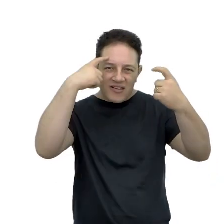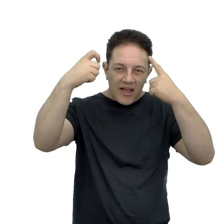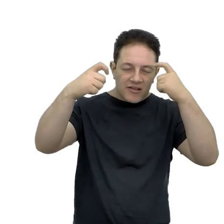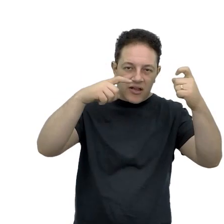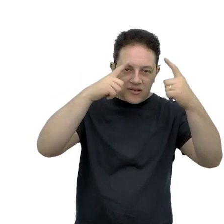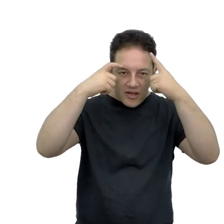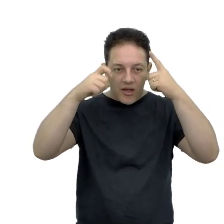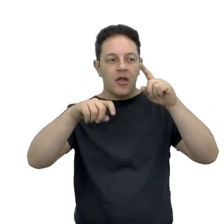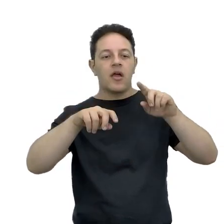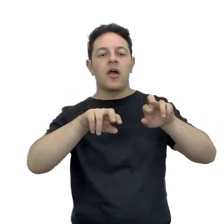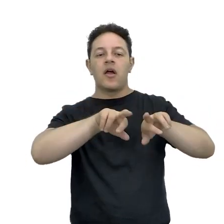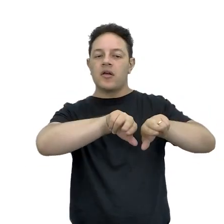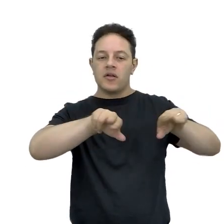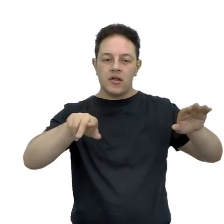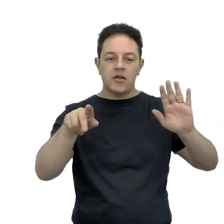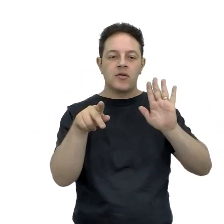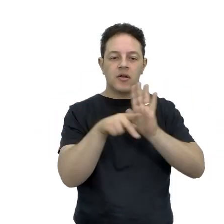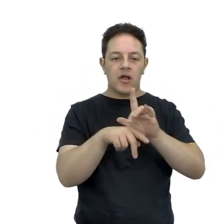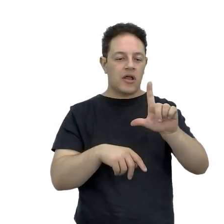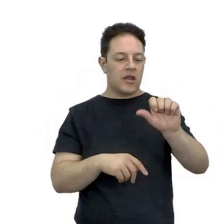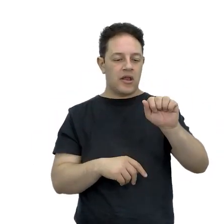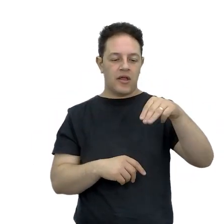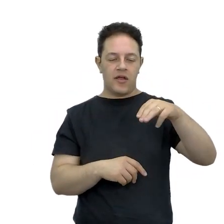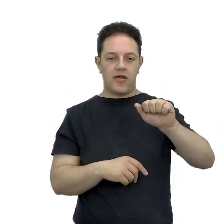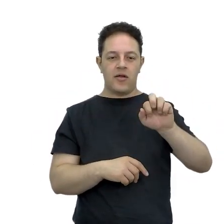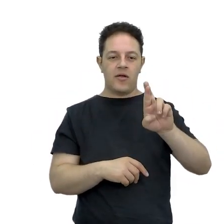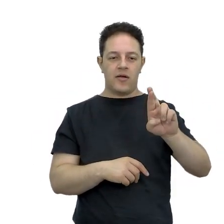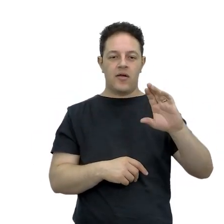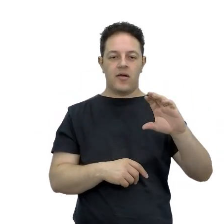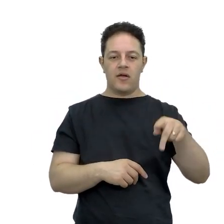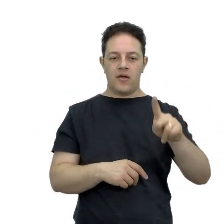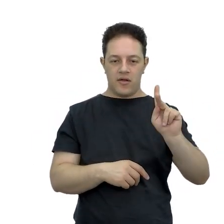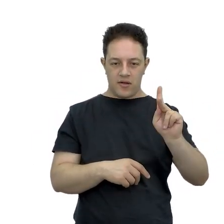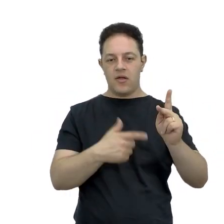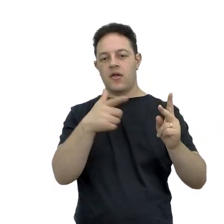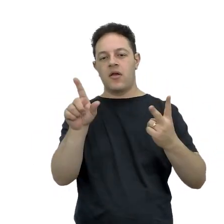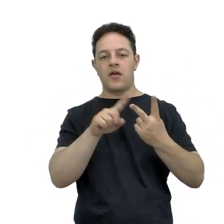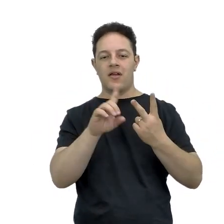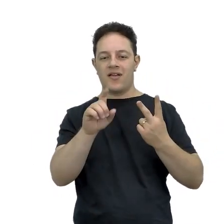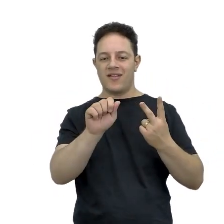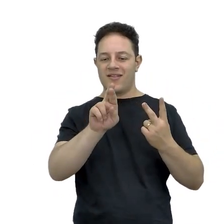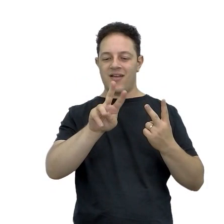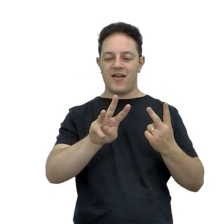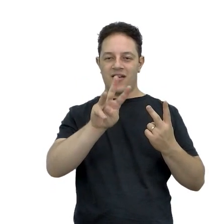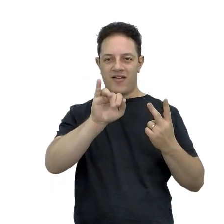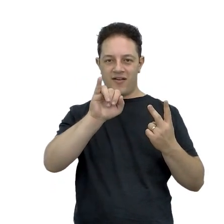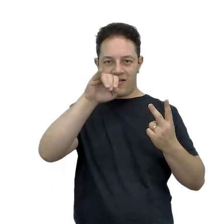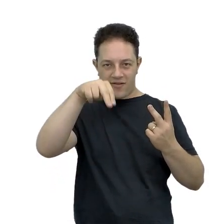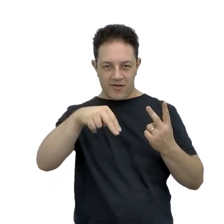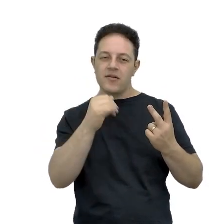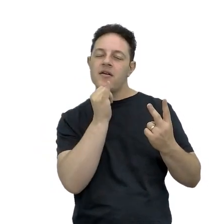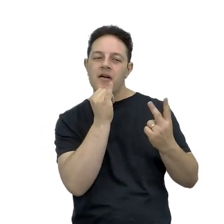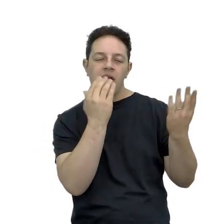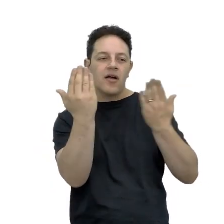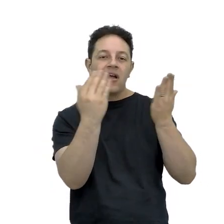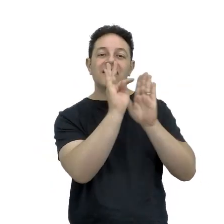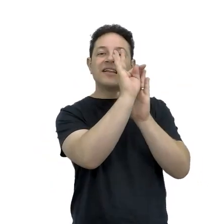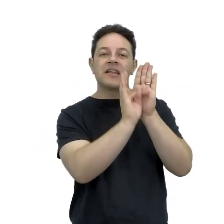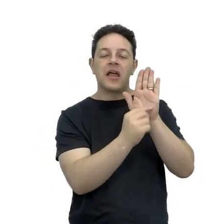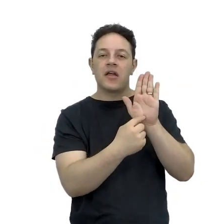de Lamarck e Darwin apresentadas em textos científicos e históricos,